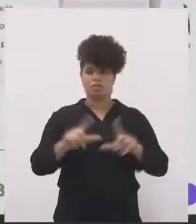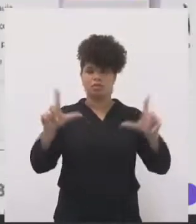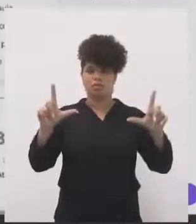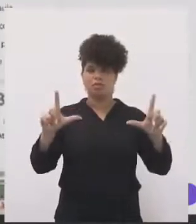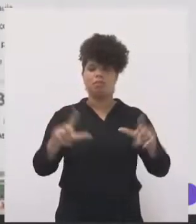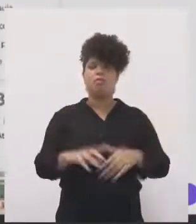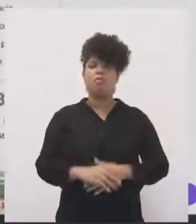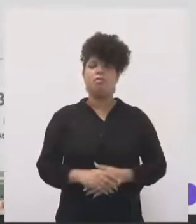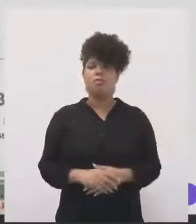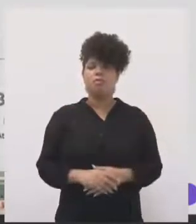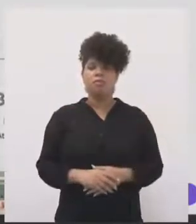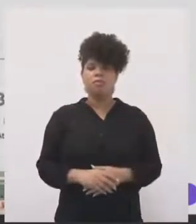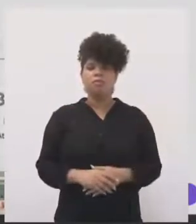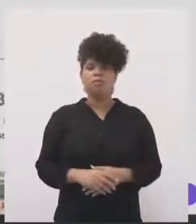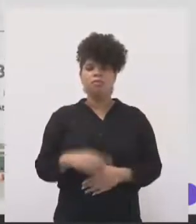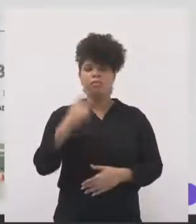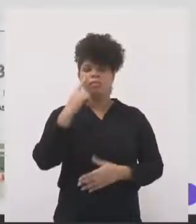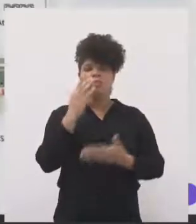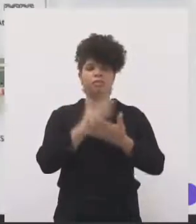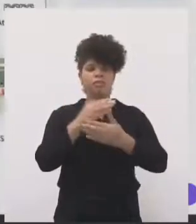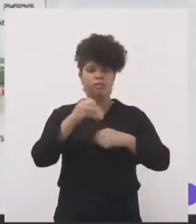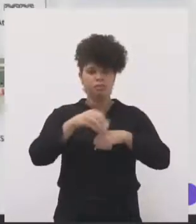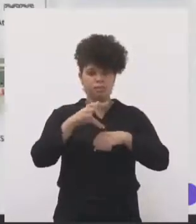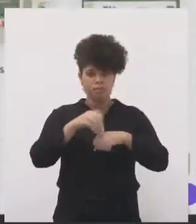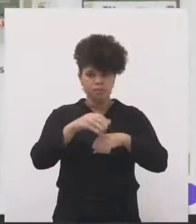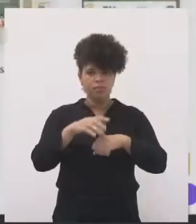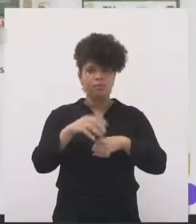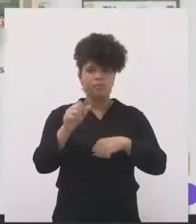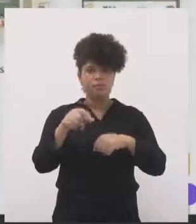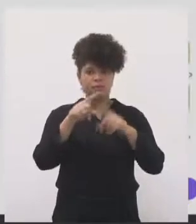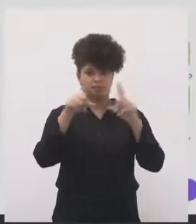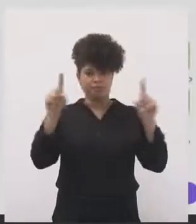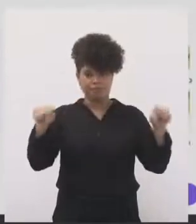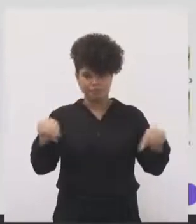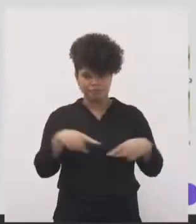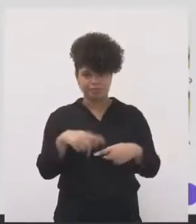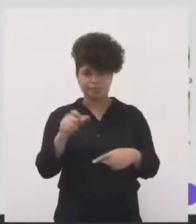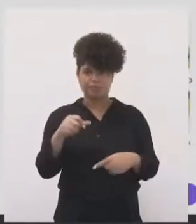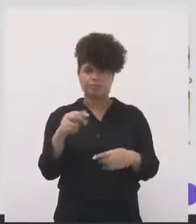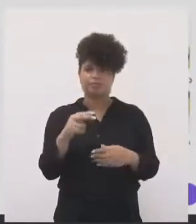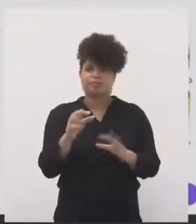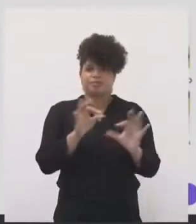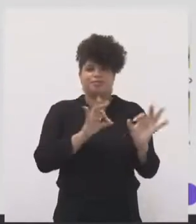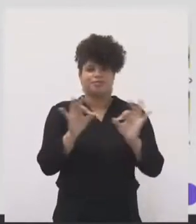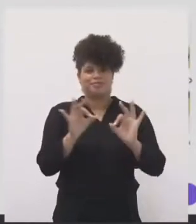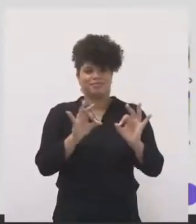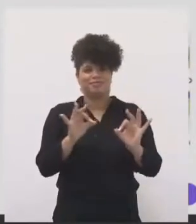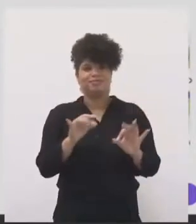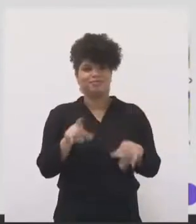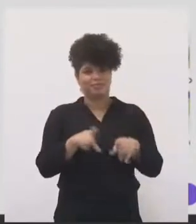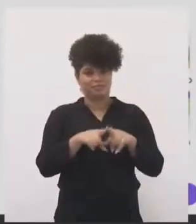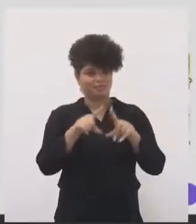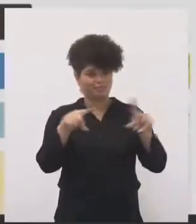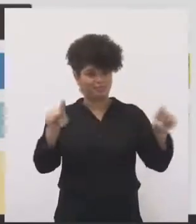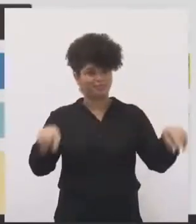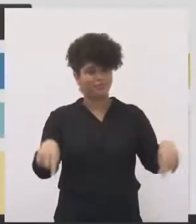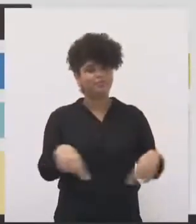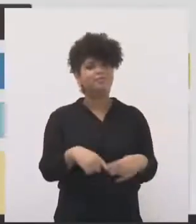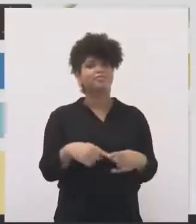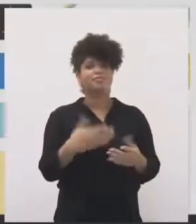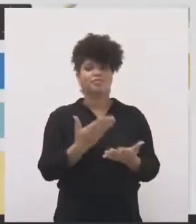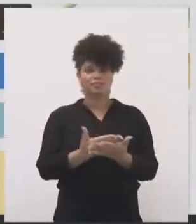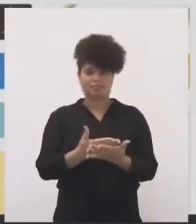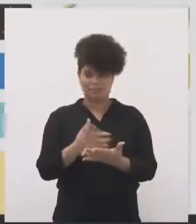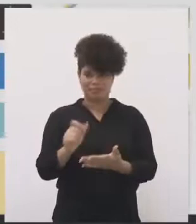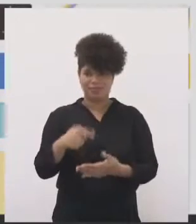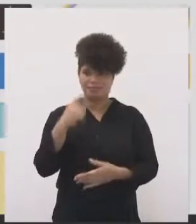tenho algumas sugestões de templates educacionais, kit para decoração de sala de aula. Olha que legal, nós desenvolvemos